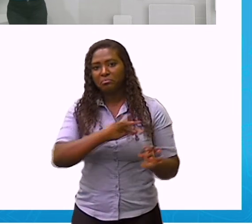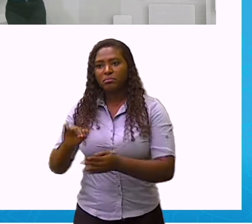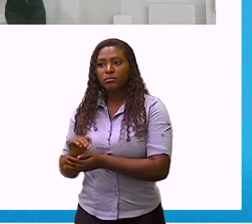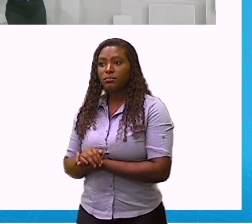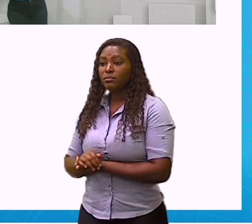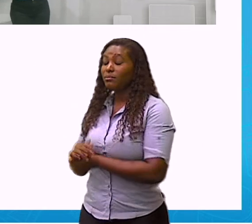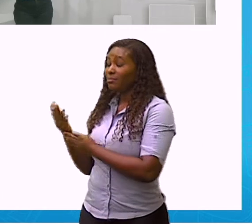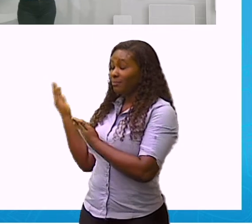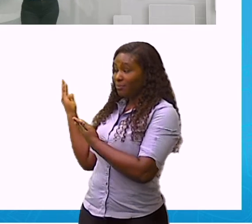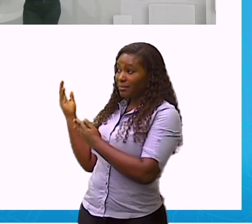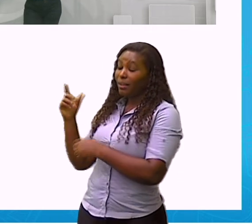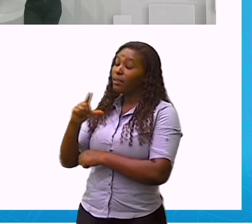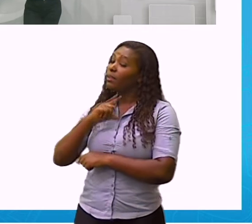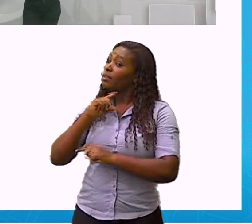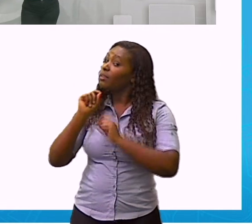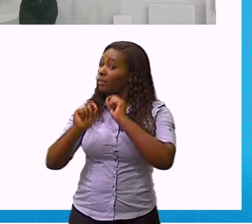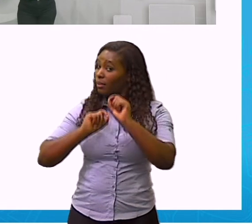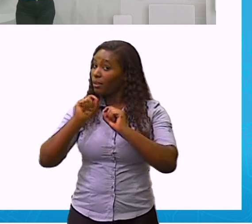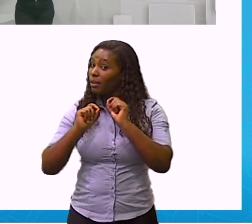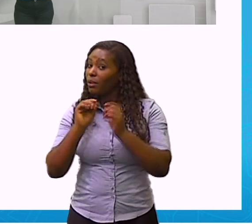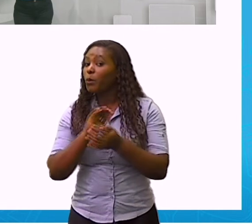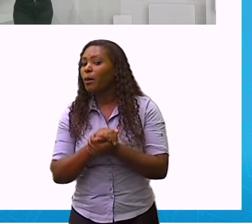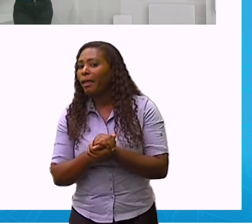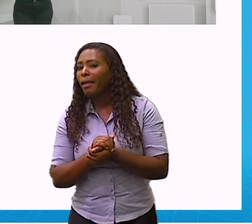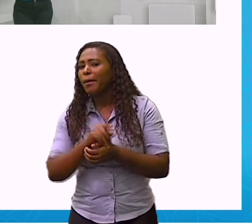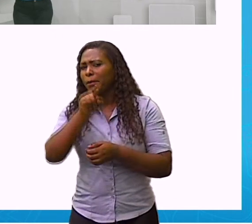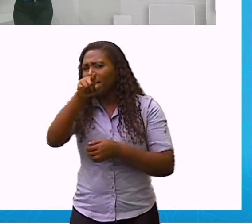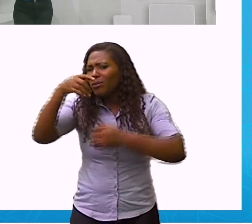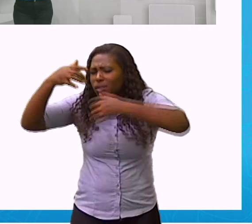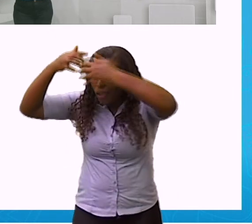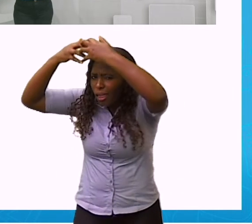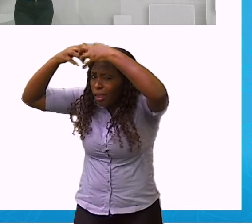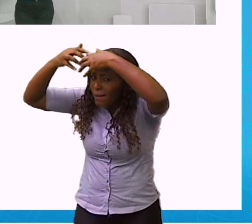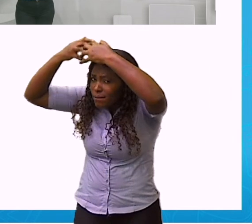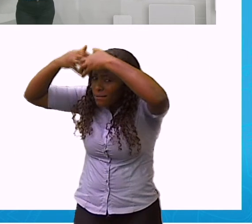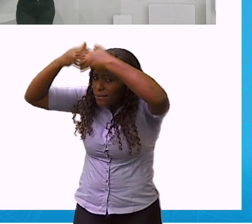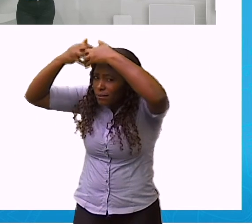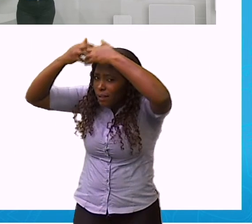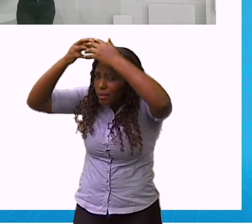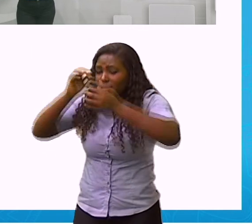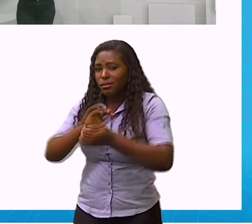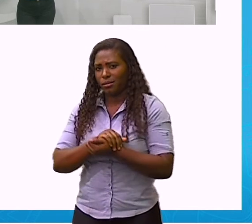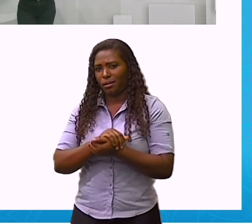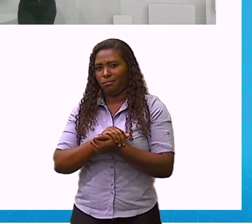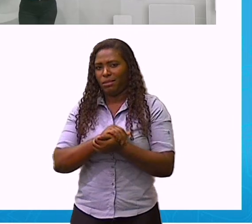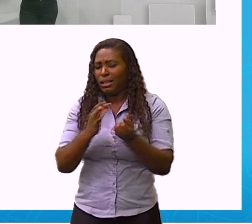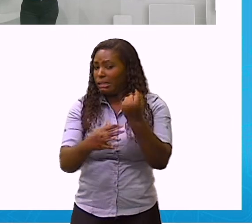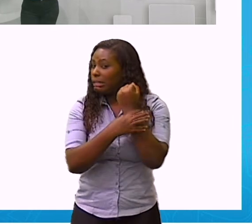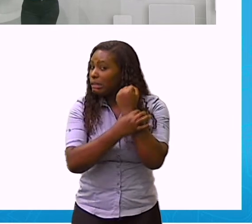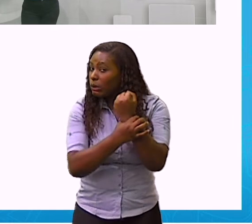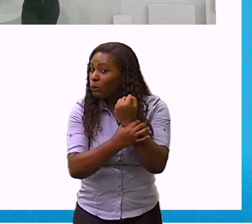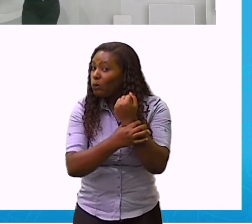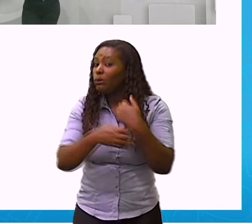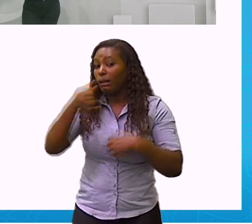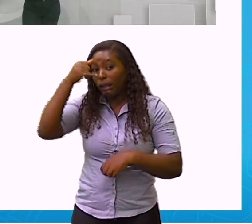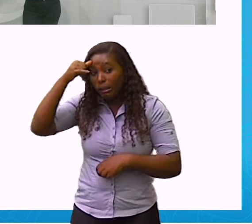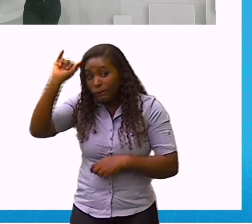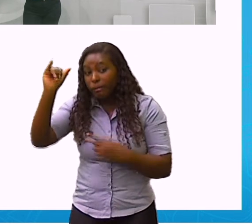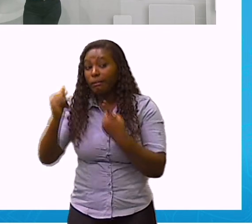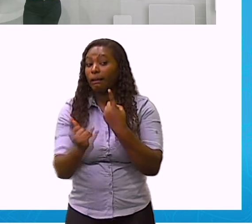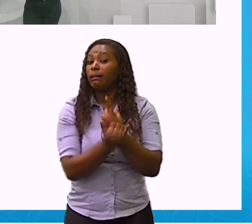Aqui nesse slide eu trouxe para você uma reflexão sobre a segurança. O que você precisa fazer?